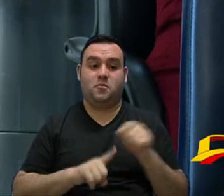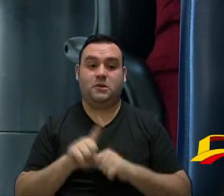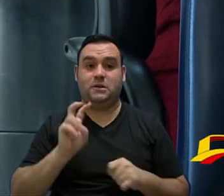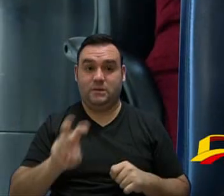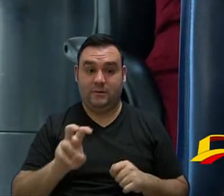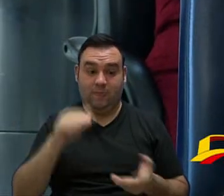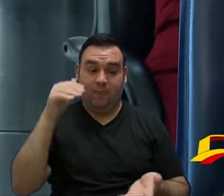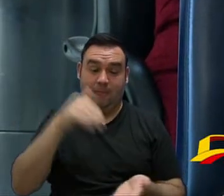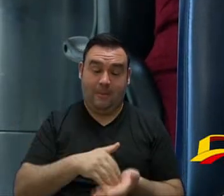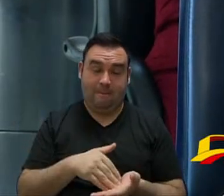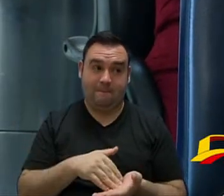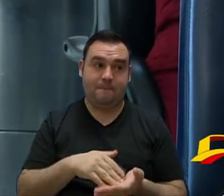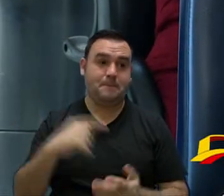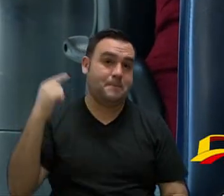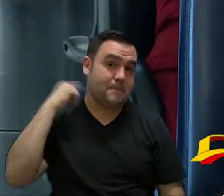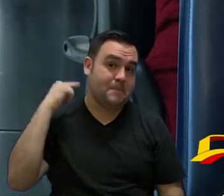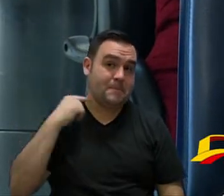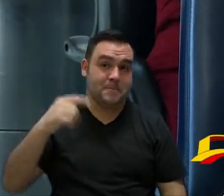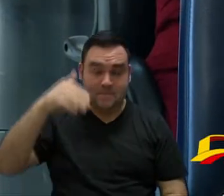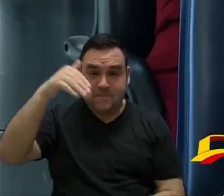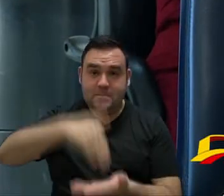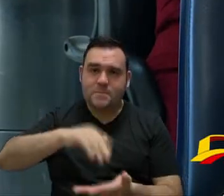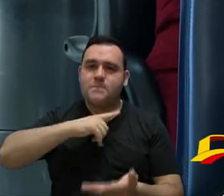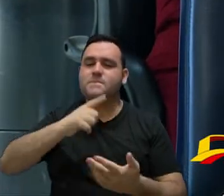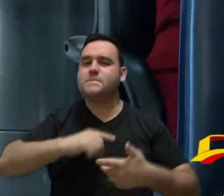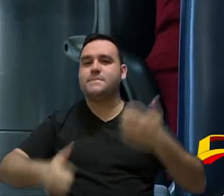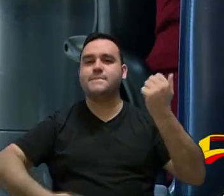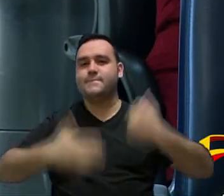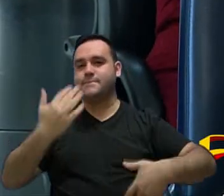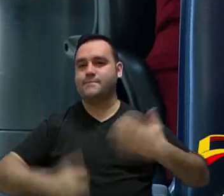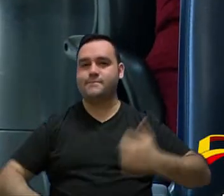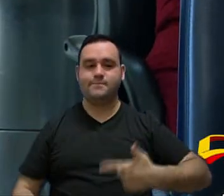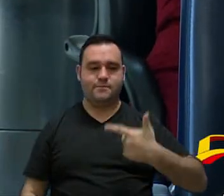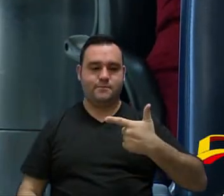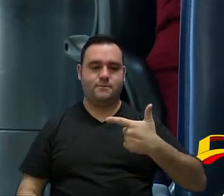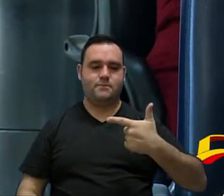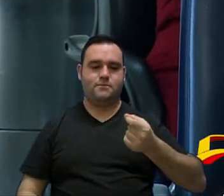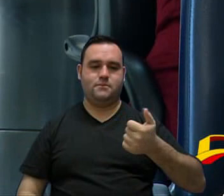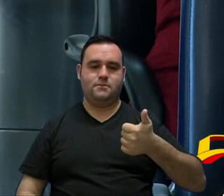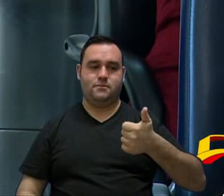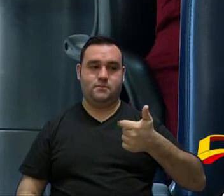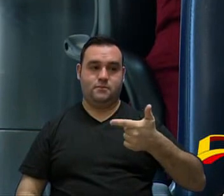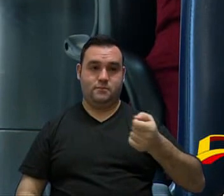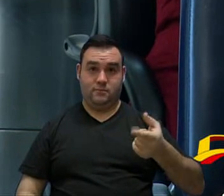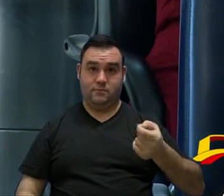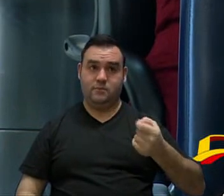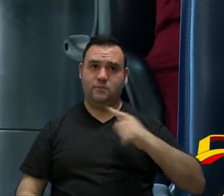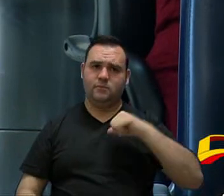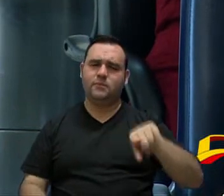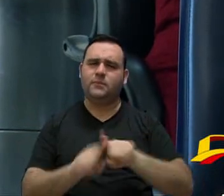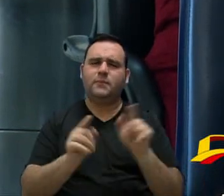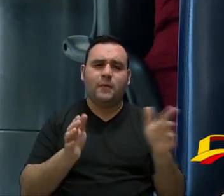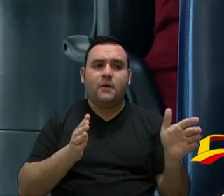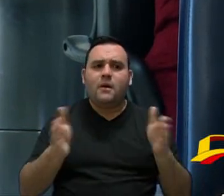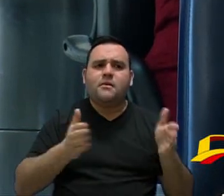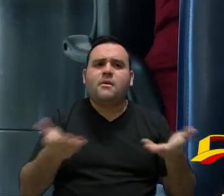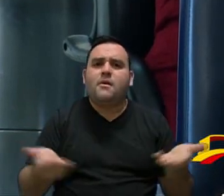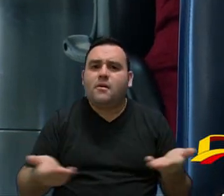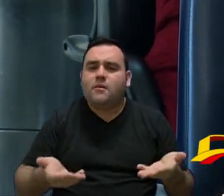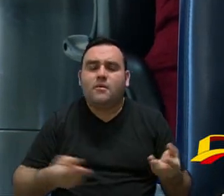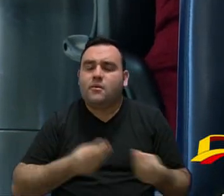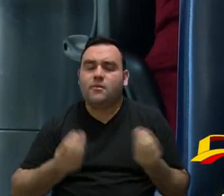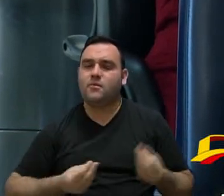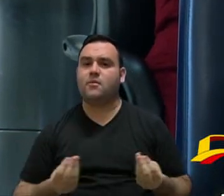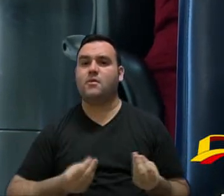quinto mês final do quinto mês roberto né isso essa prestação referente a dois meses nós tivemos todo esse momento